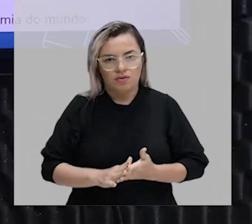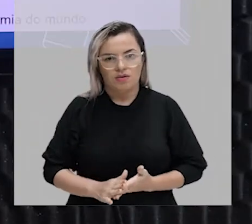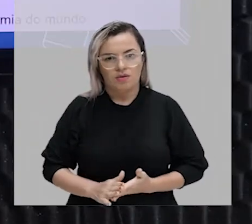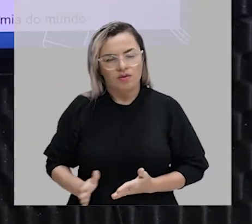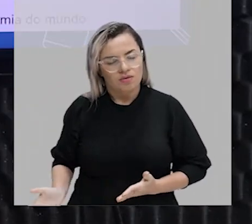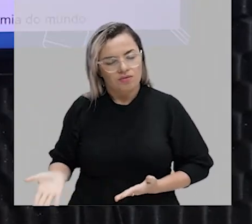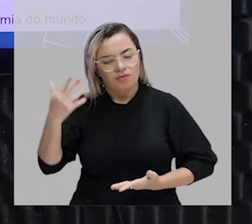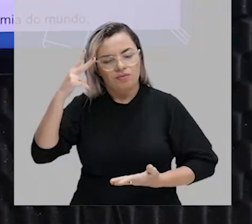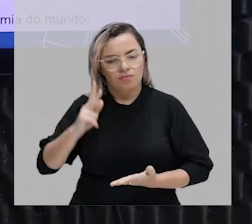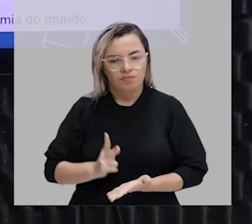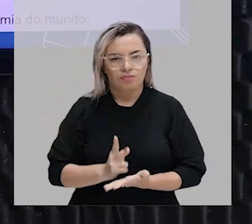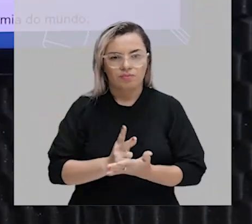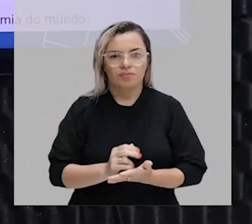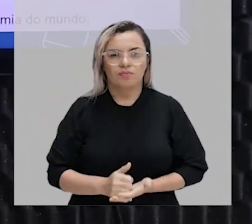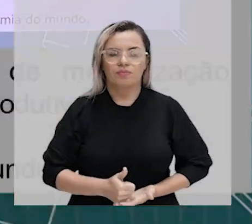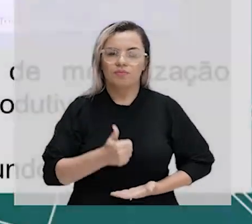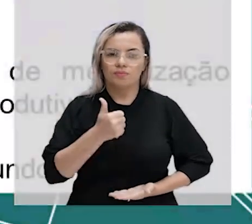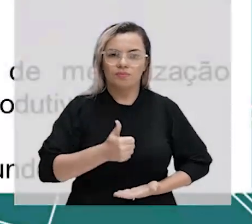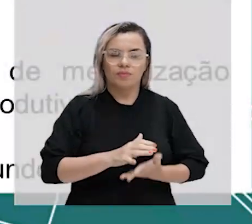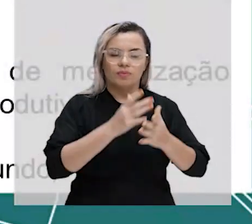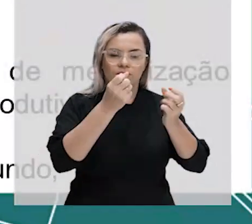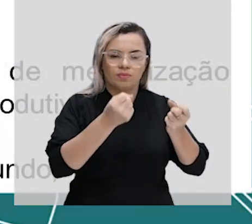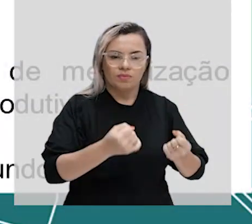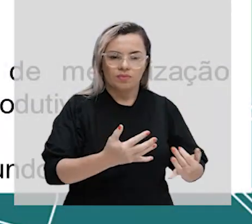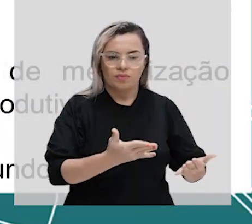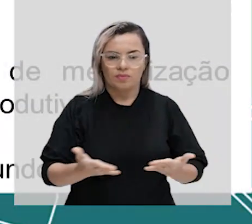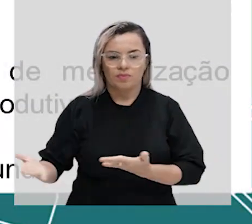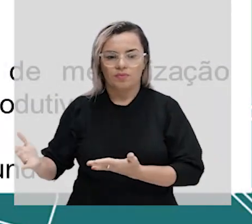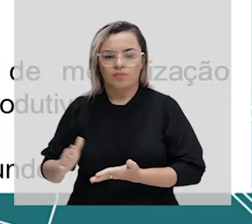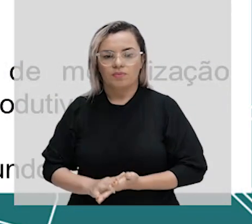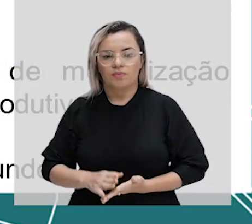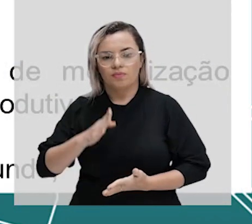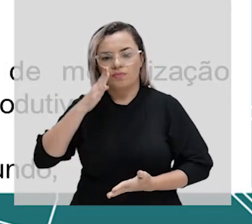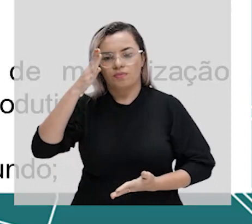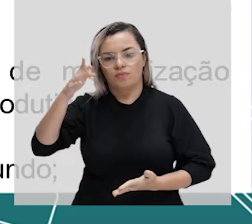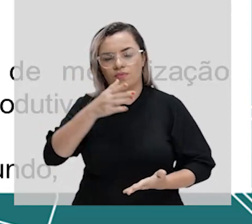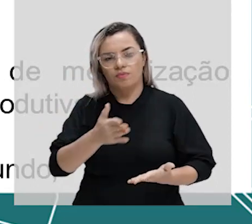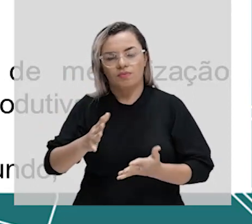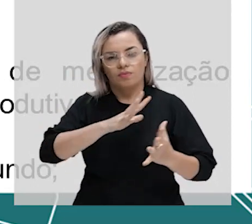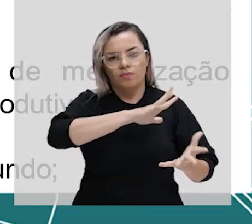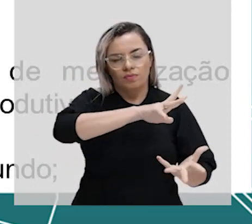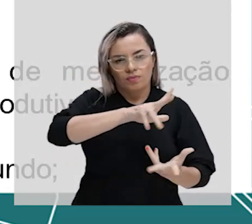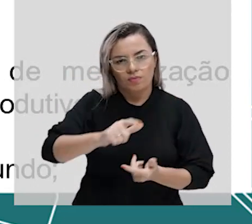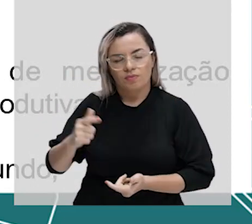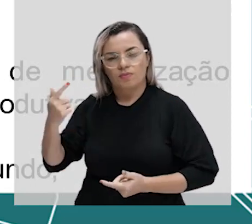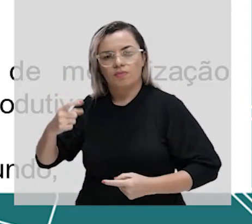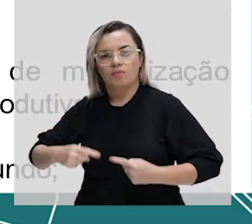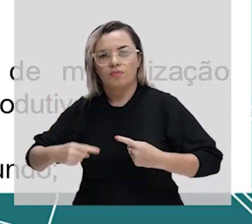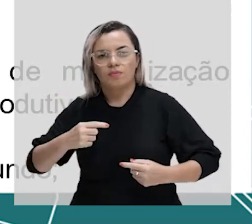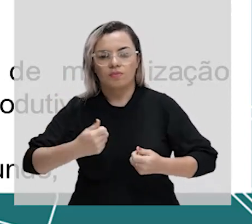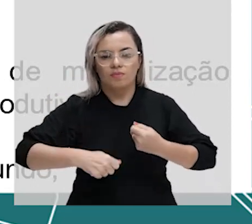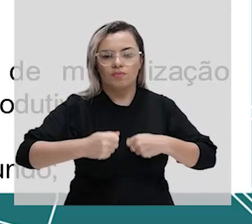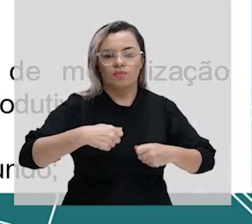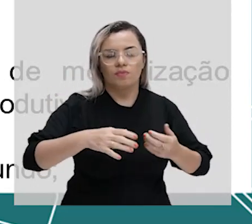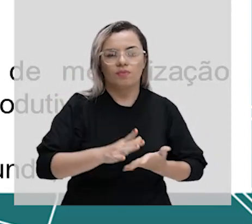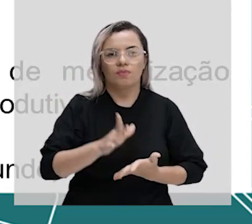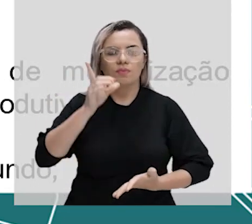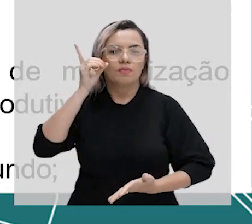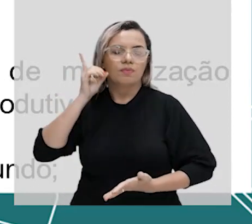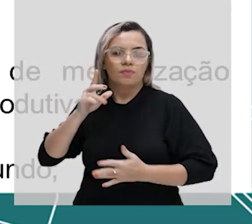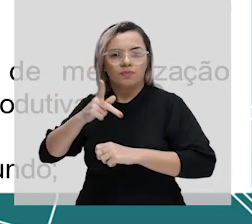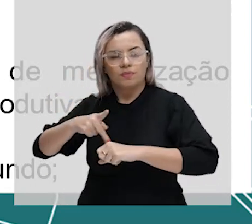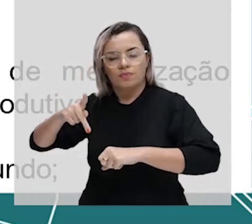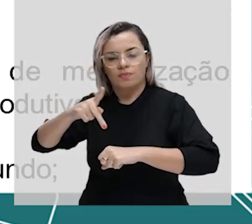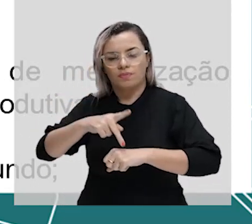essa primeira parte, vamos falar logo sobre o principal hoje país do mundo no aspecto geopolítico, econômico, os Estados Unidos da